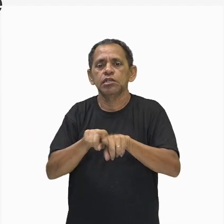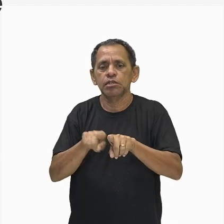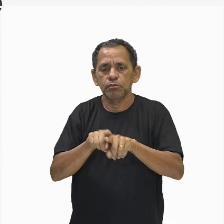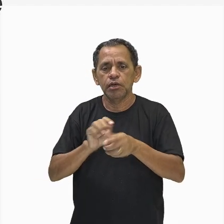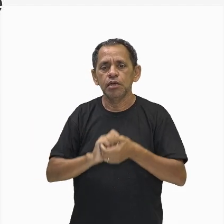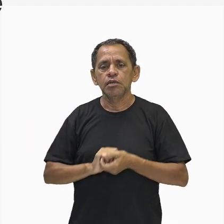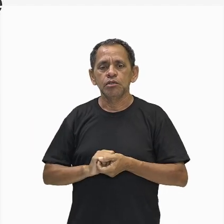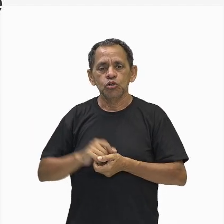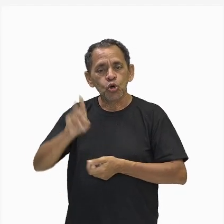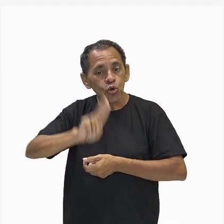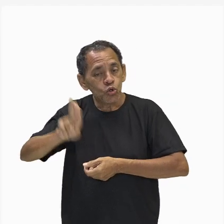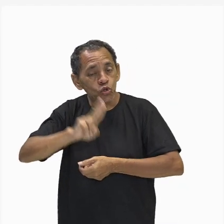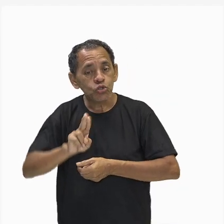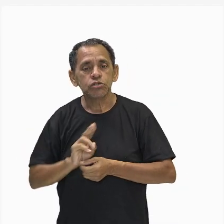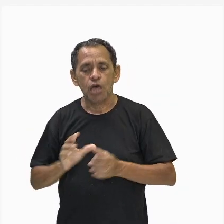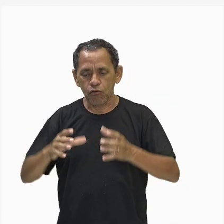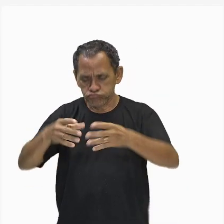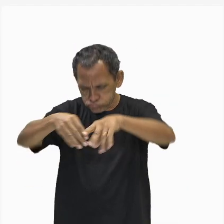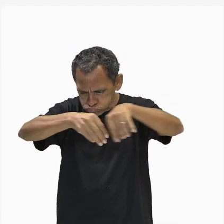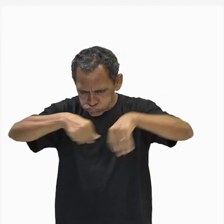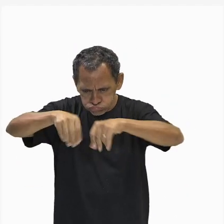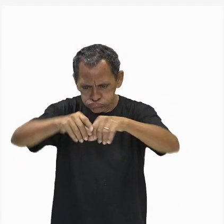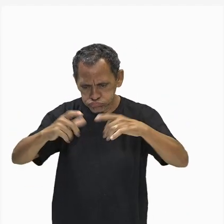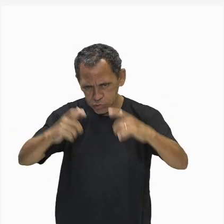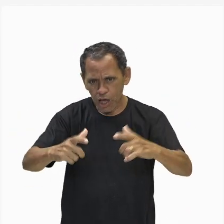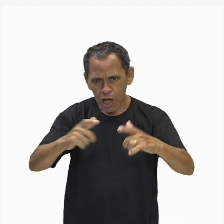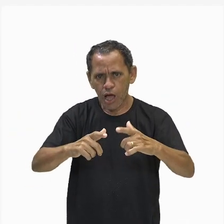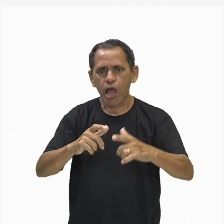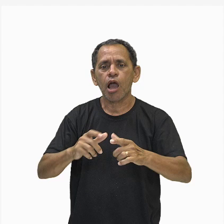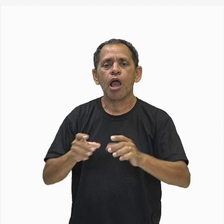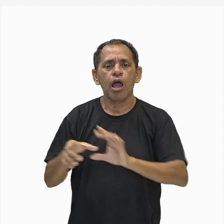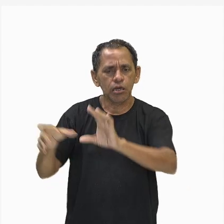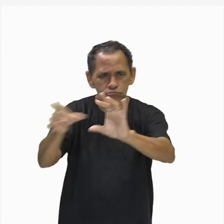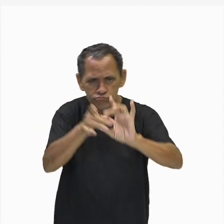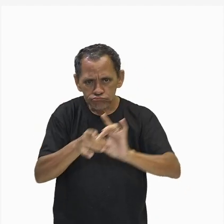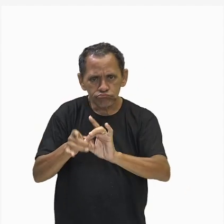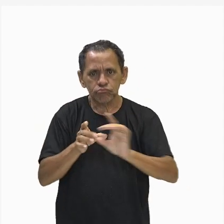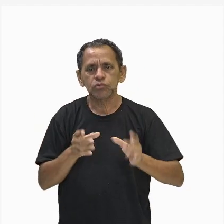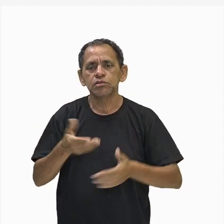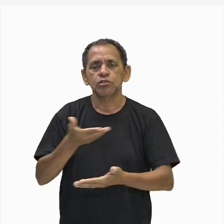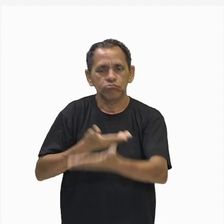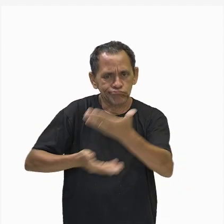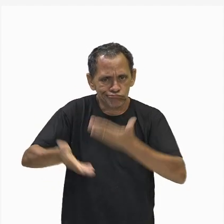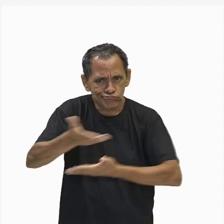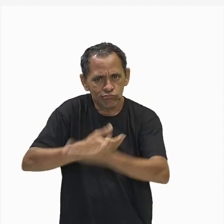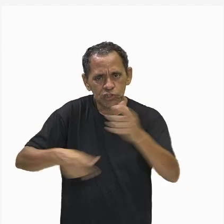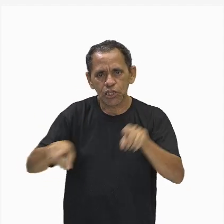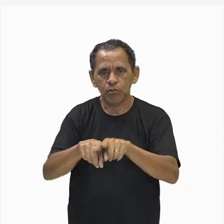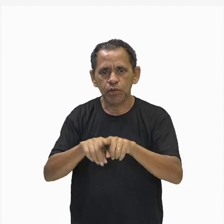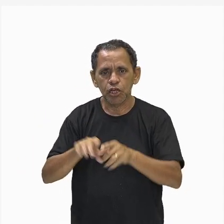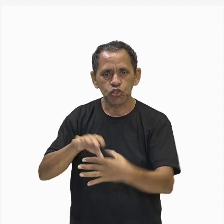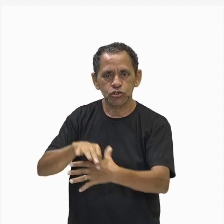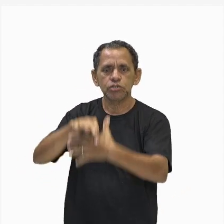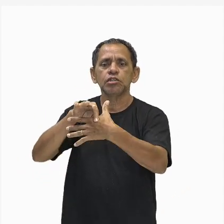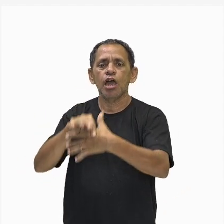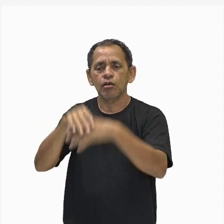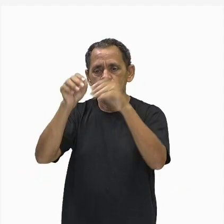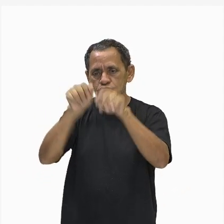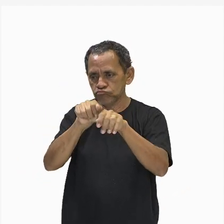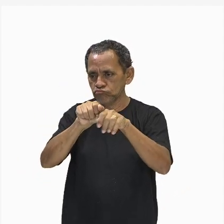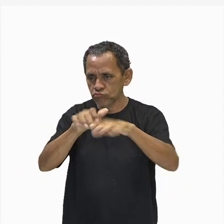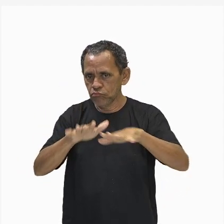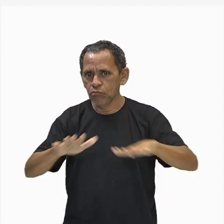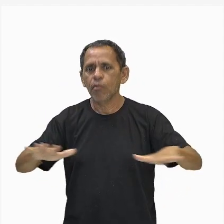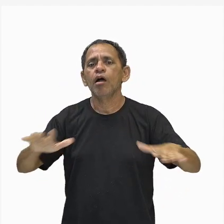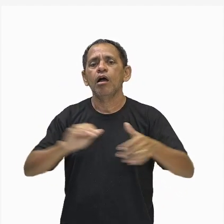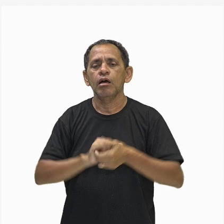terras comunitárias. Quanto então aí a autoridade do chefe da linhagem, estendia-se a parentes distantes, além